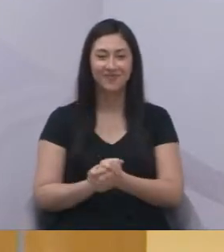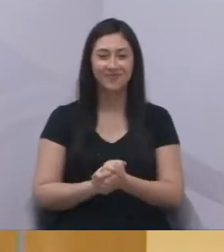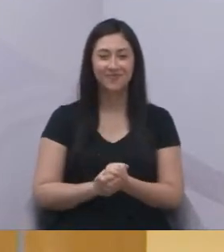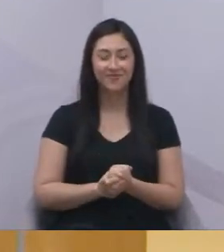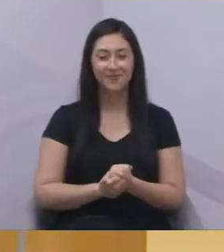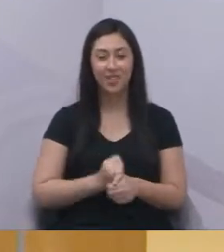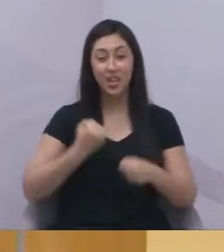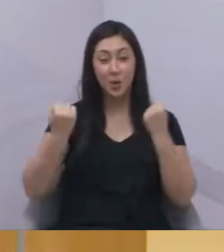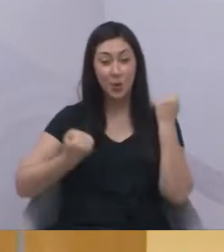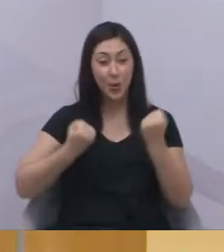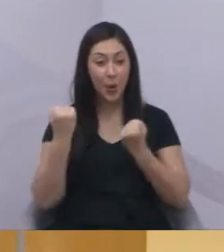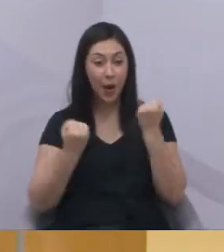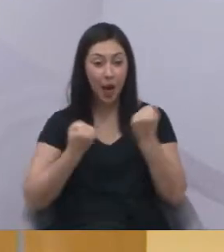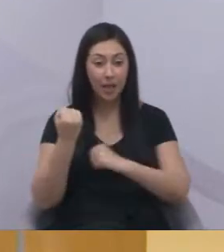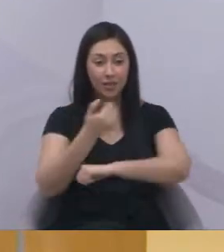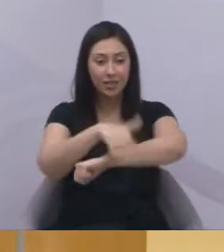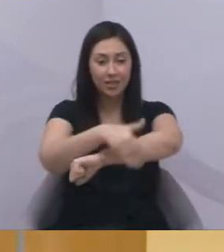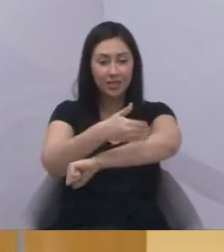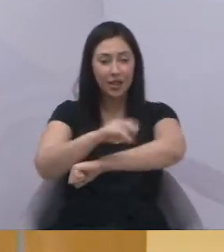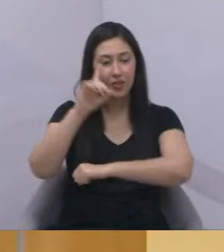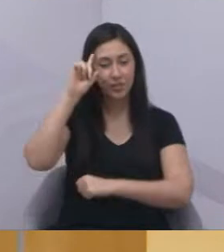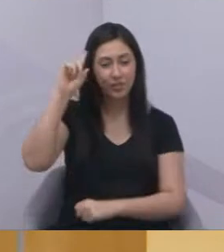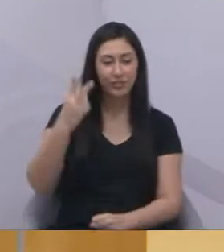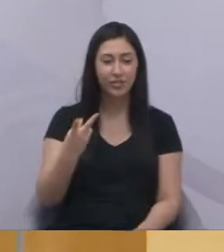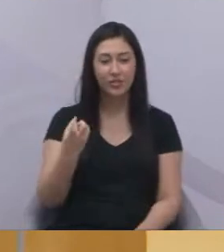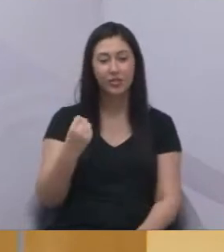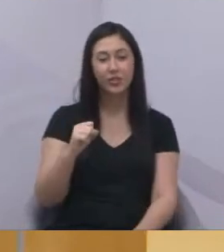corrida de rua, dia